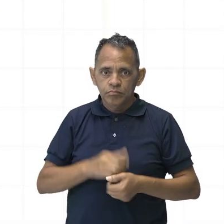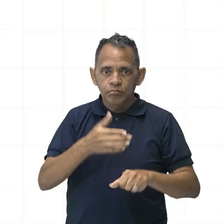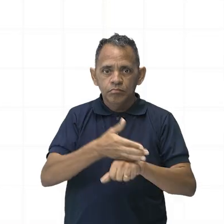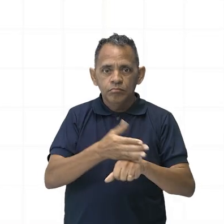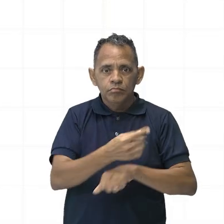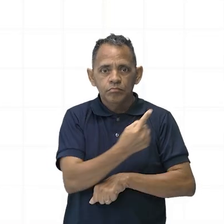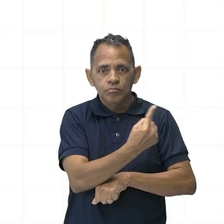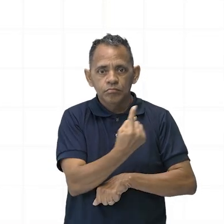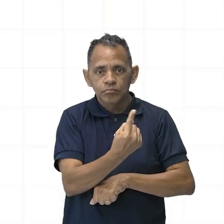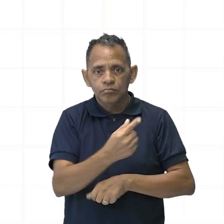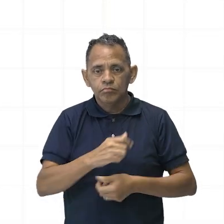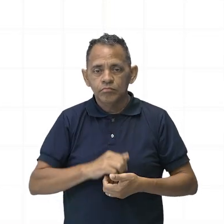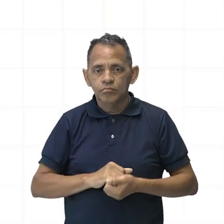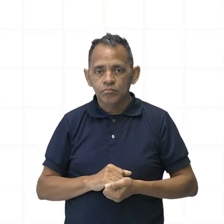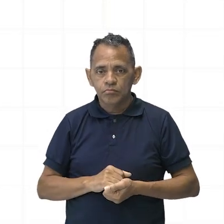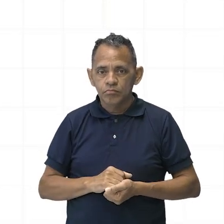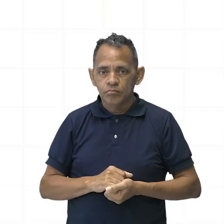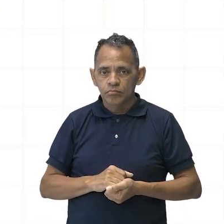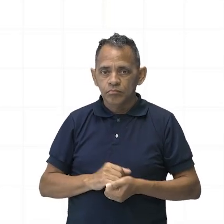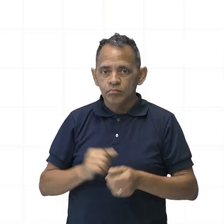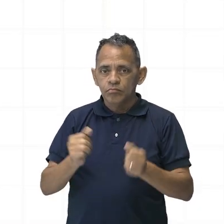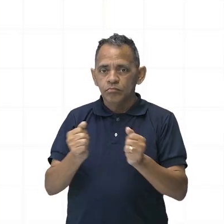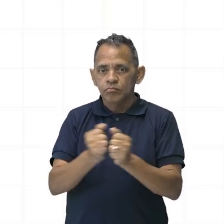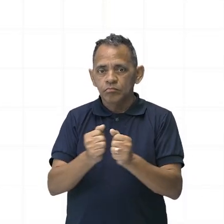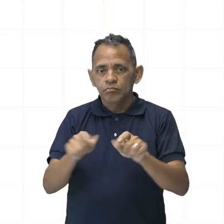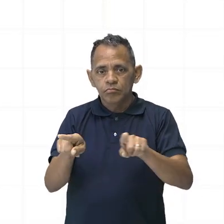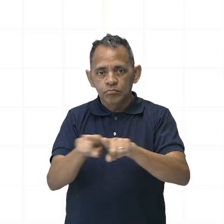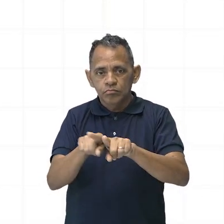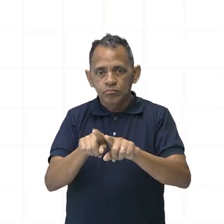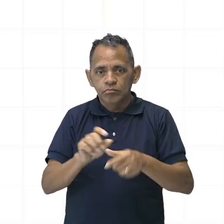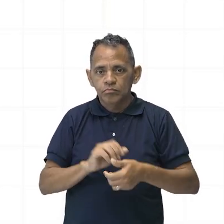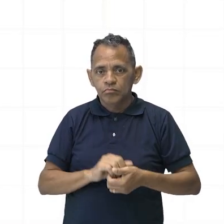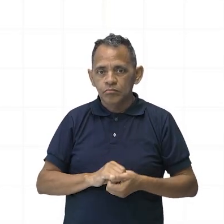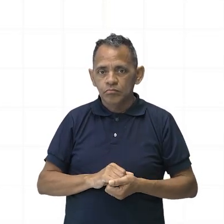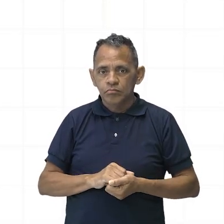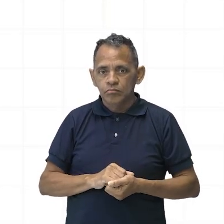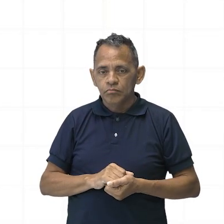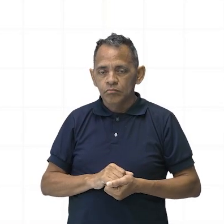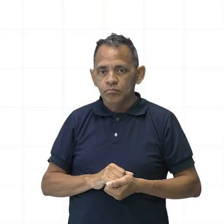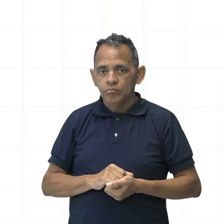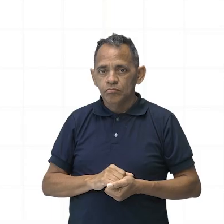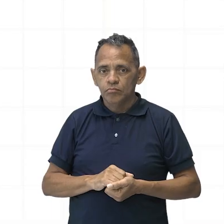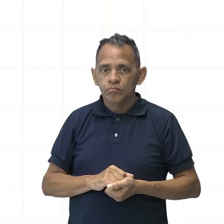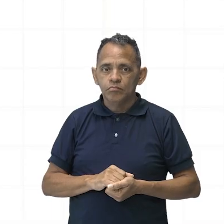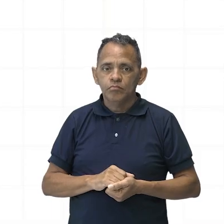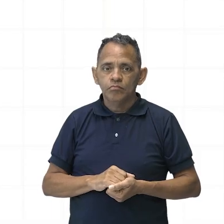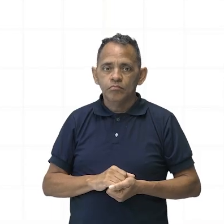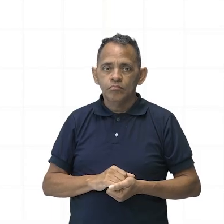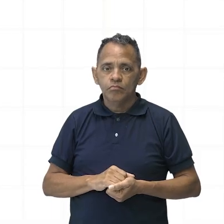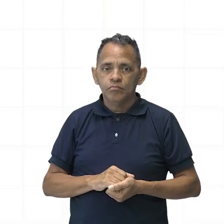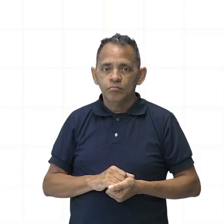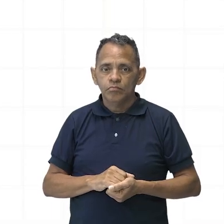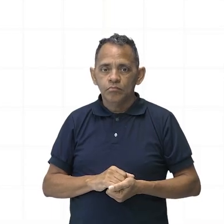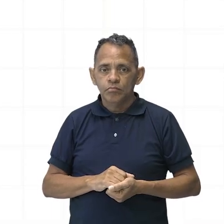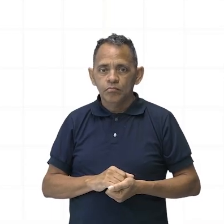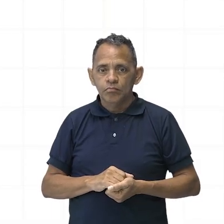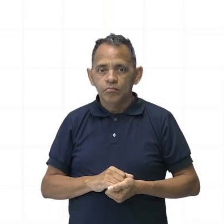frequência é 11. Então, vai juntinha lá, ó. Na altura 11.